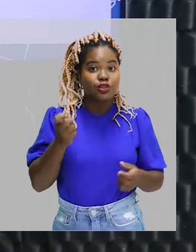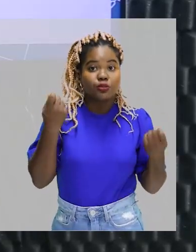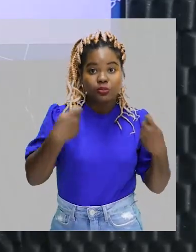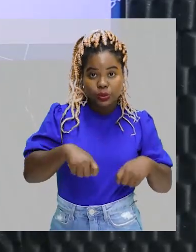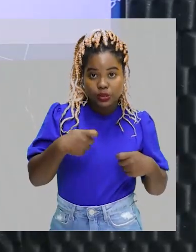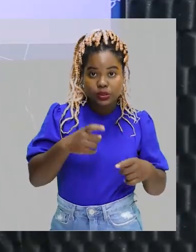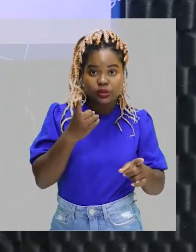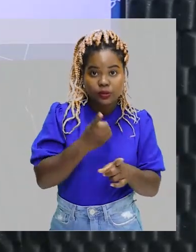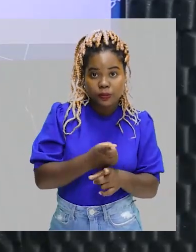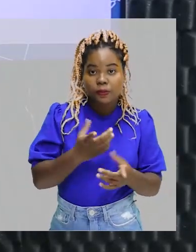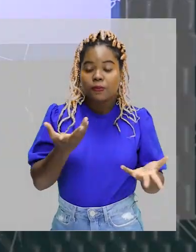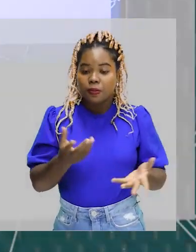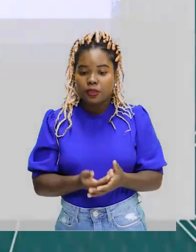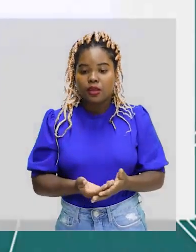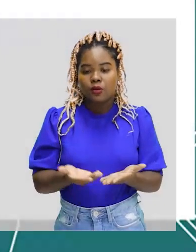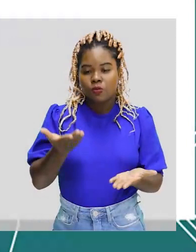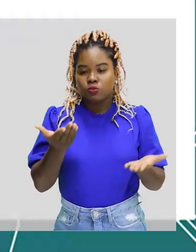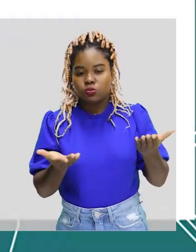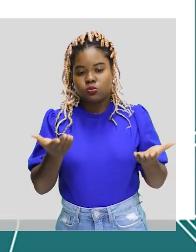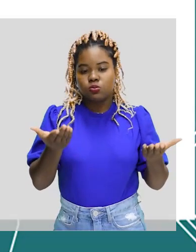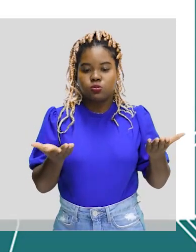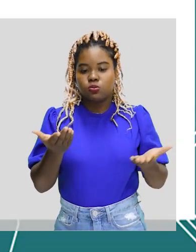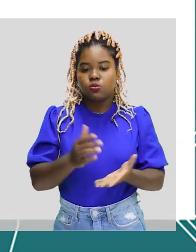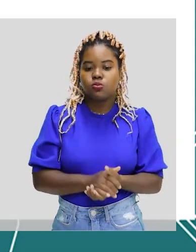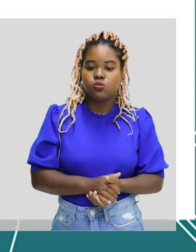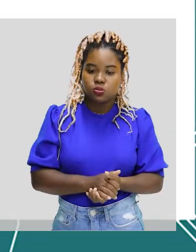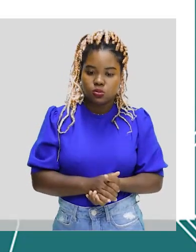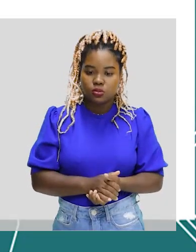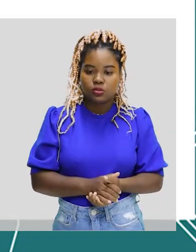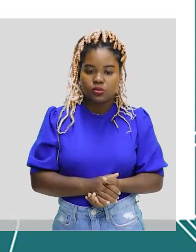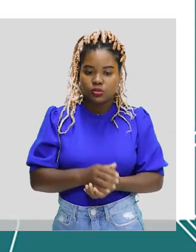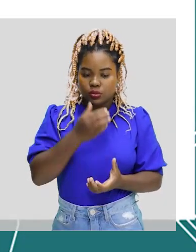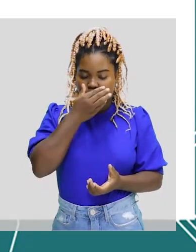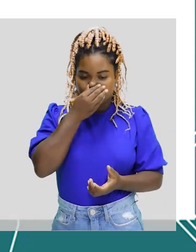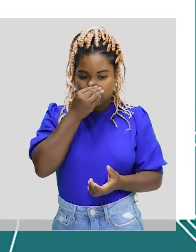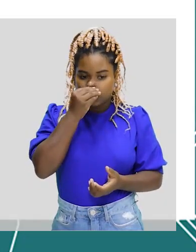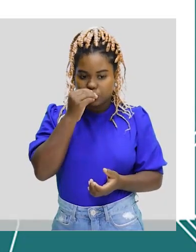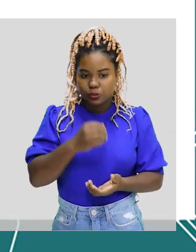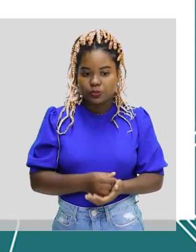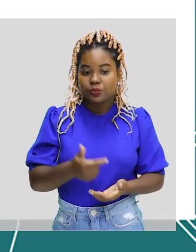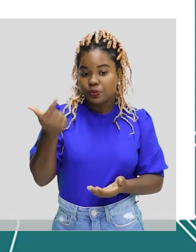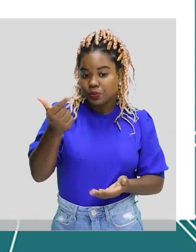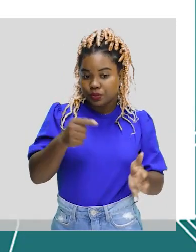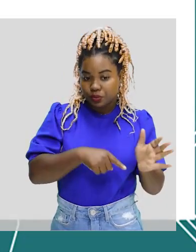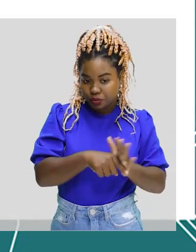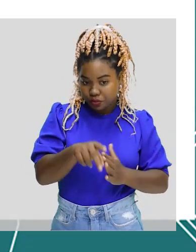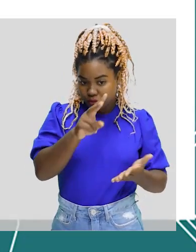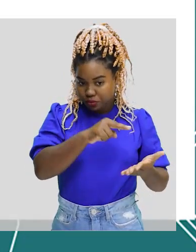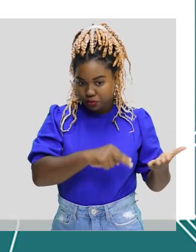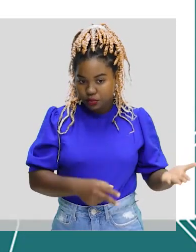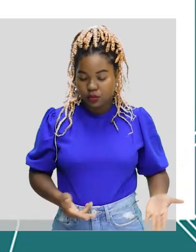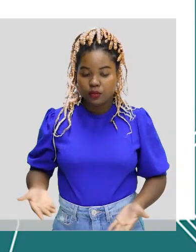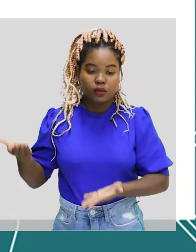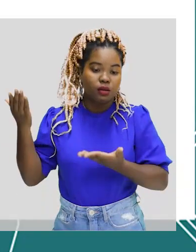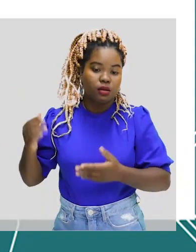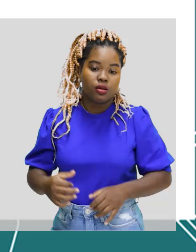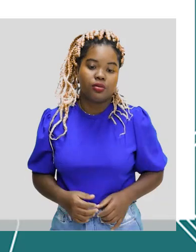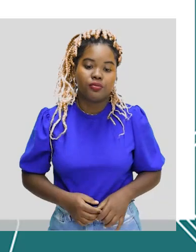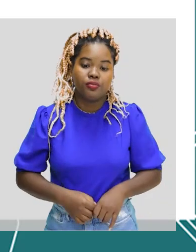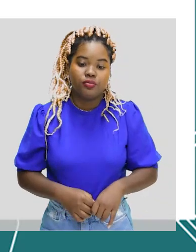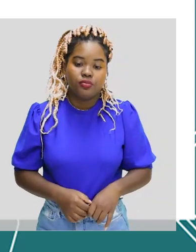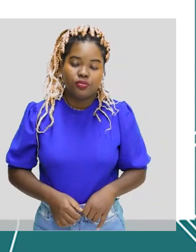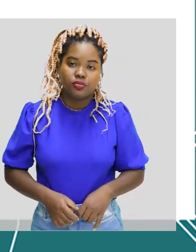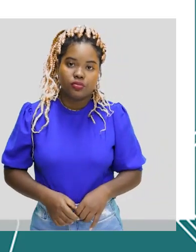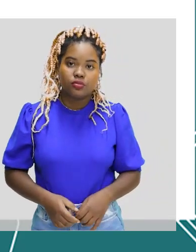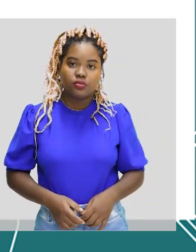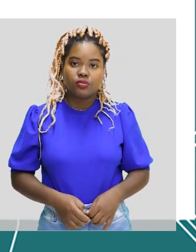encontrar uma concentração inferior. Show de bola? Mais uma questão, turma.